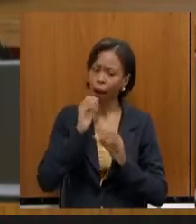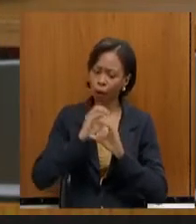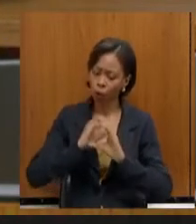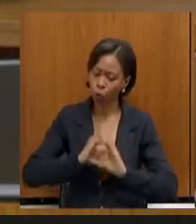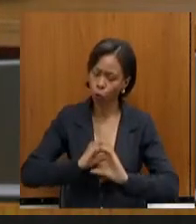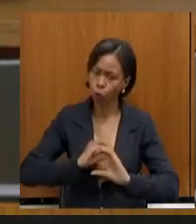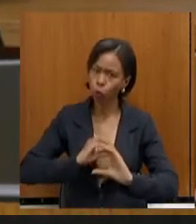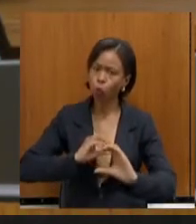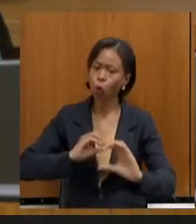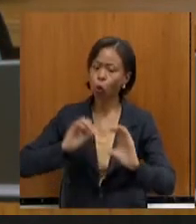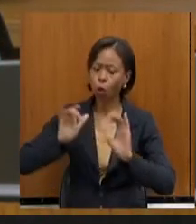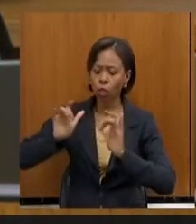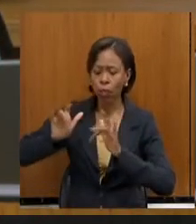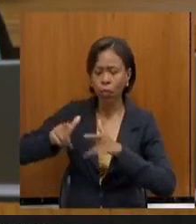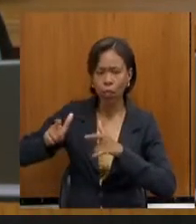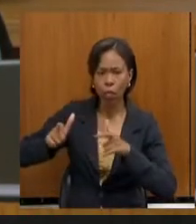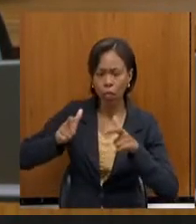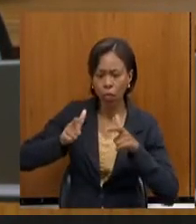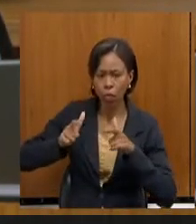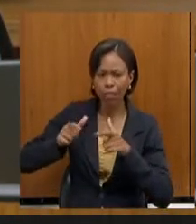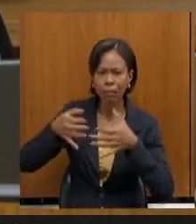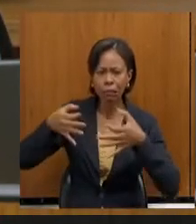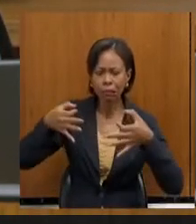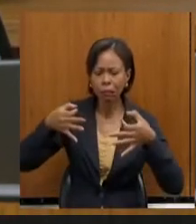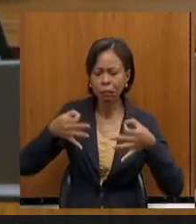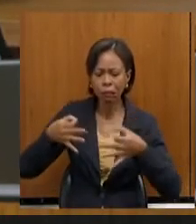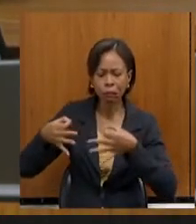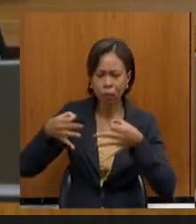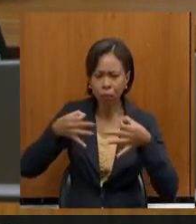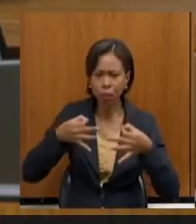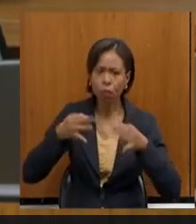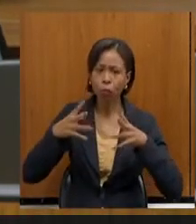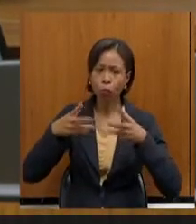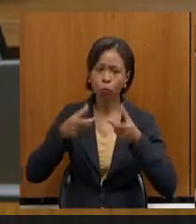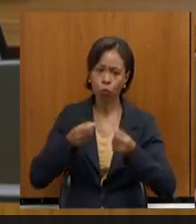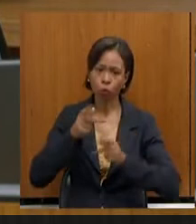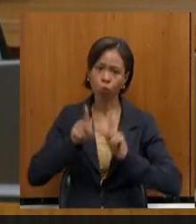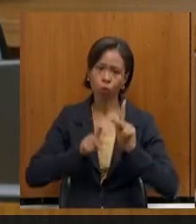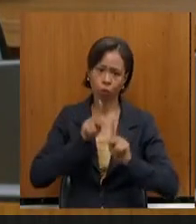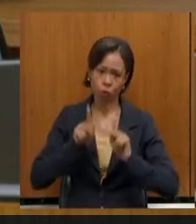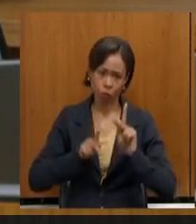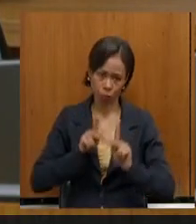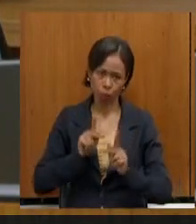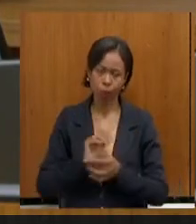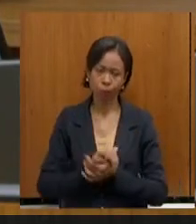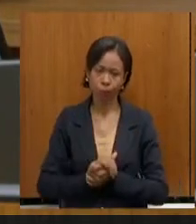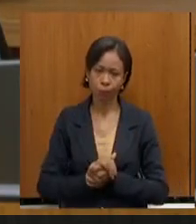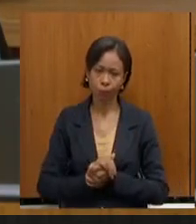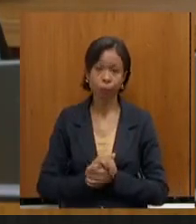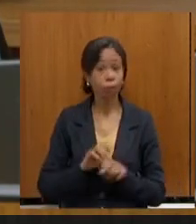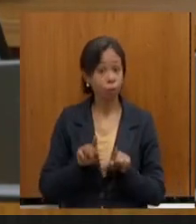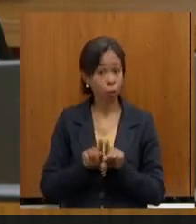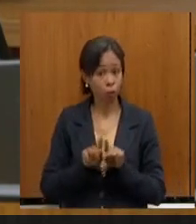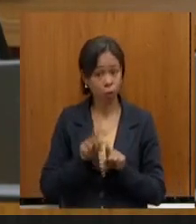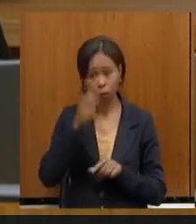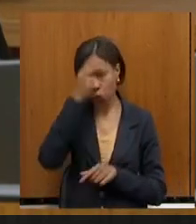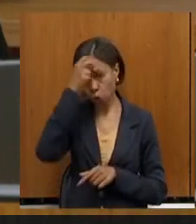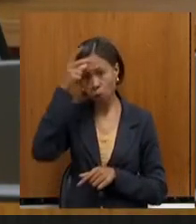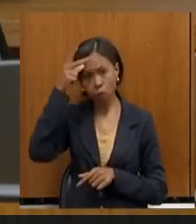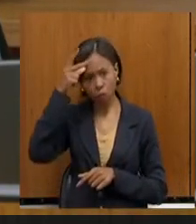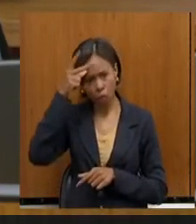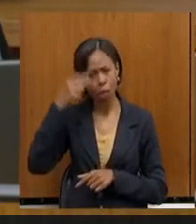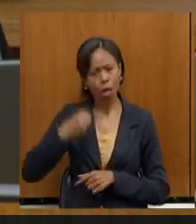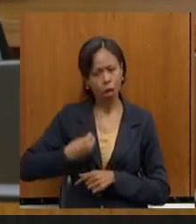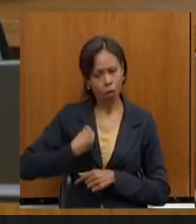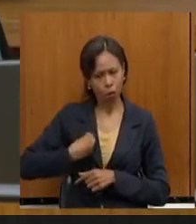resíduos sólidos destinados de maneira adequada para toda a população do estado importante dizer da participação dos Municípios nesse processo